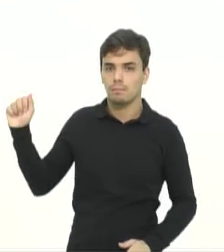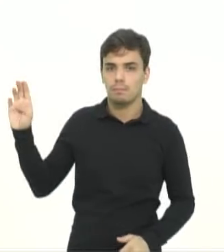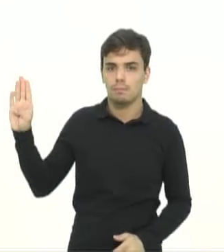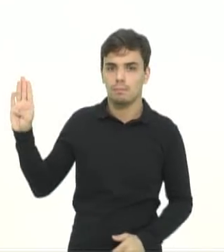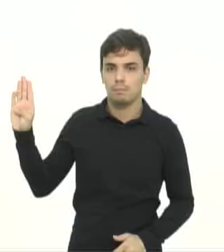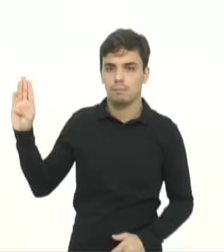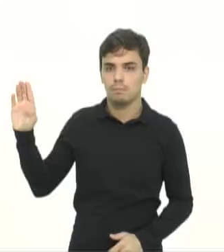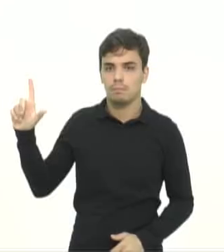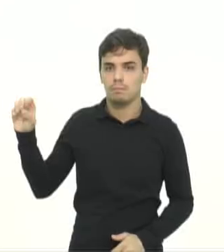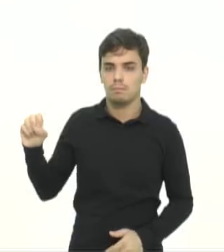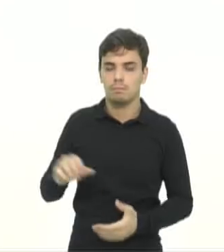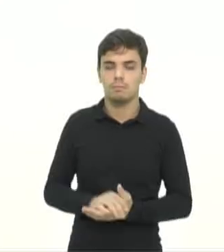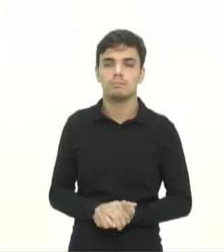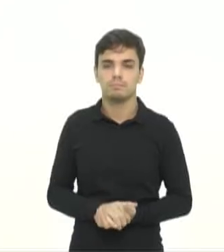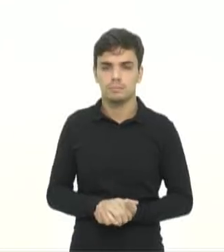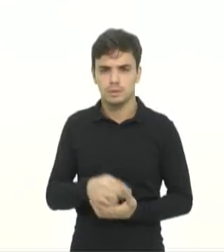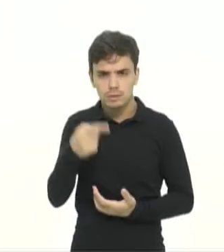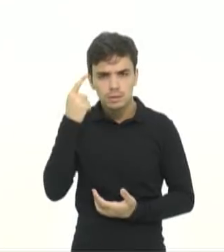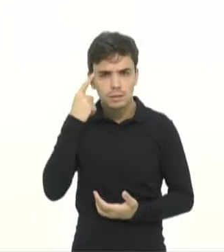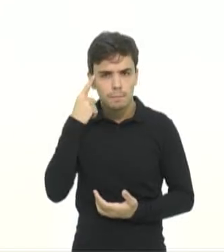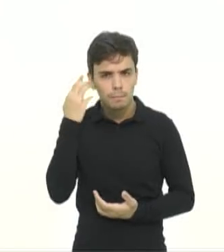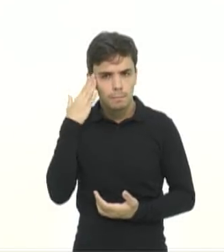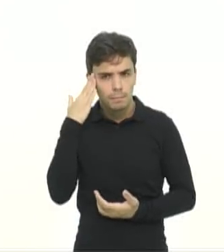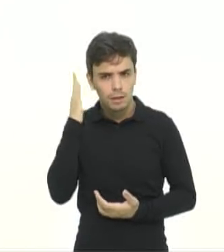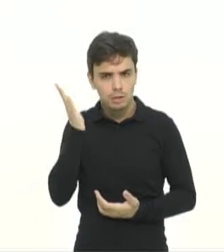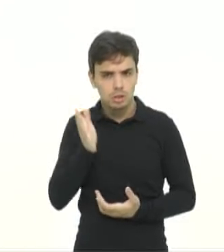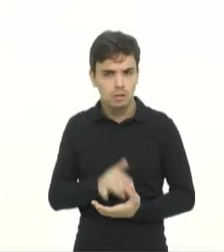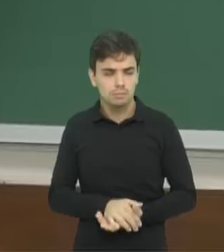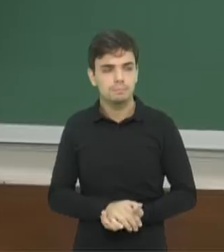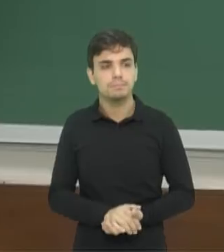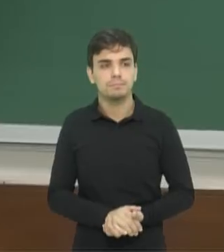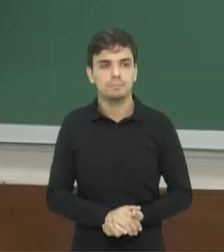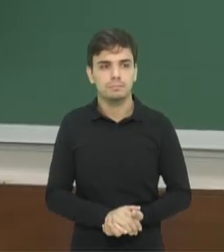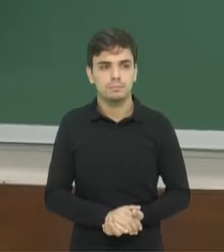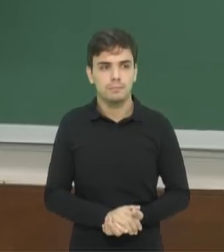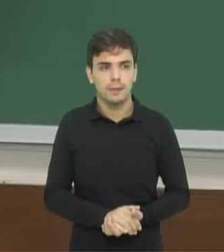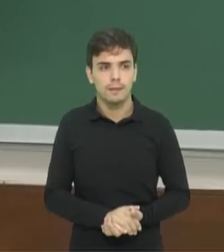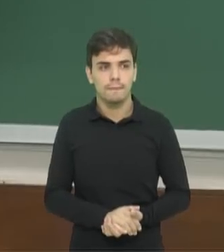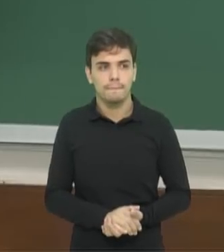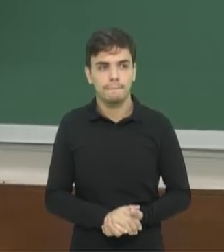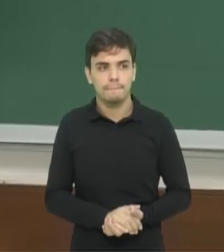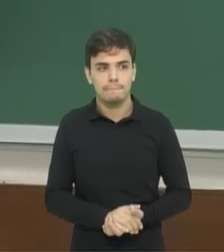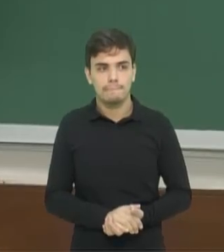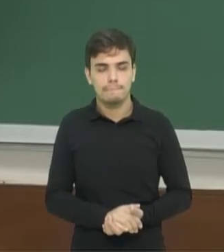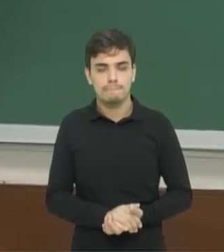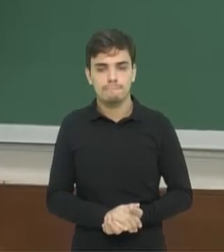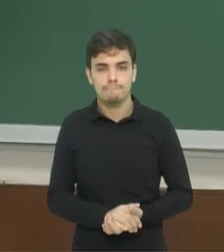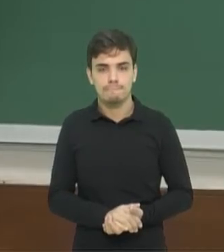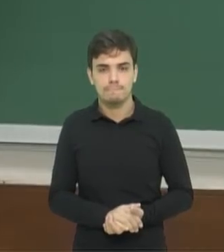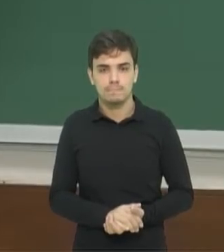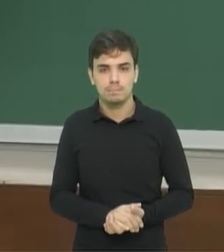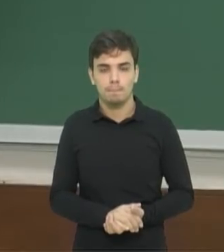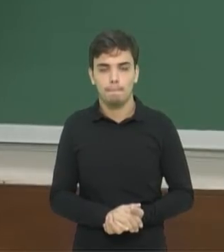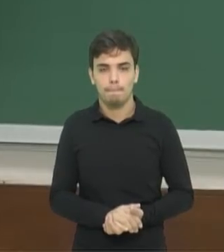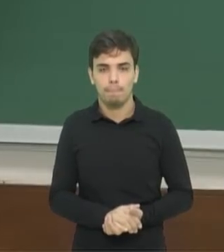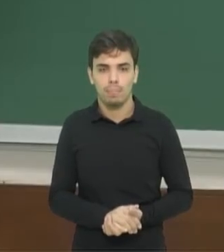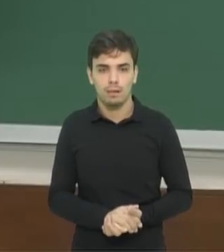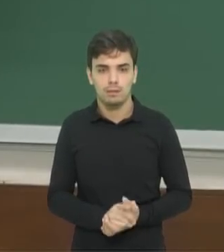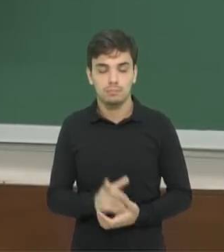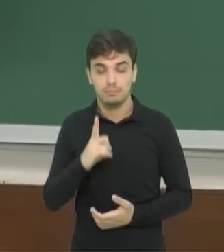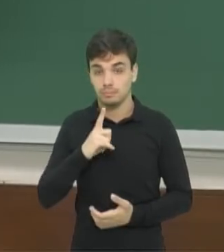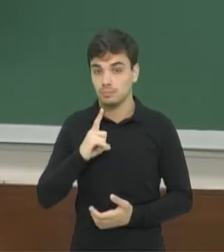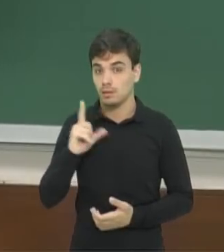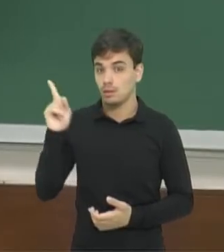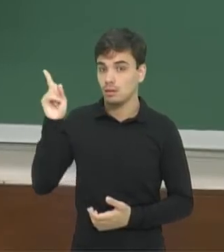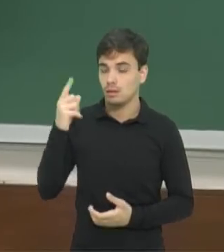que você sabia disso, gente? Olha lá, hein? Então vamos lá, gente, tem mais coisa para a gente ver. Aqui a gente chega num ponto que eu quero que